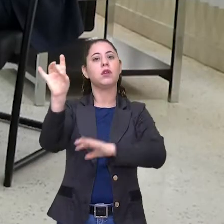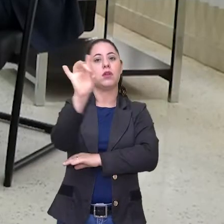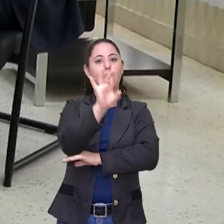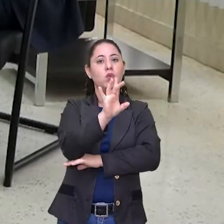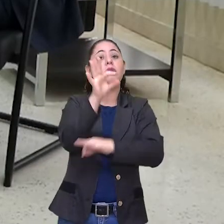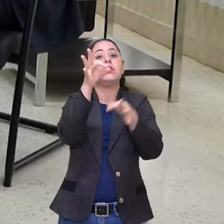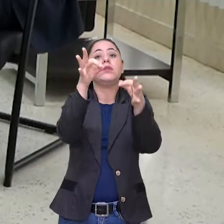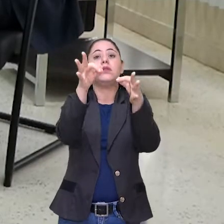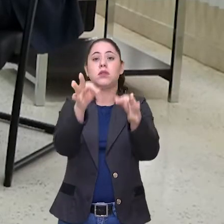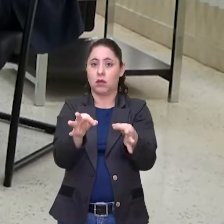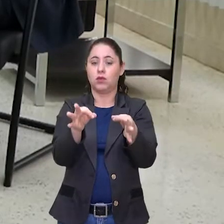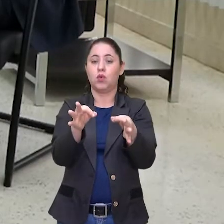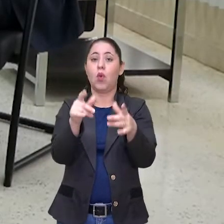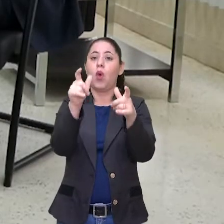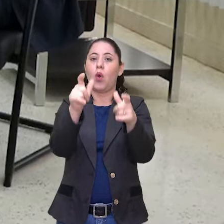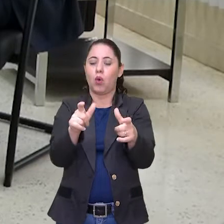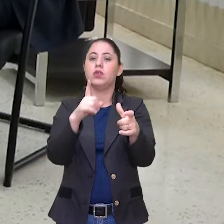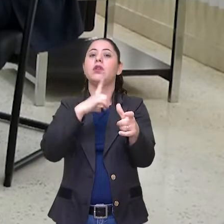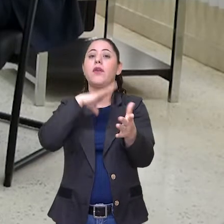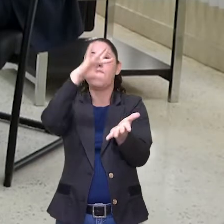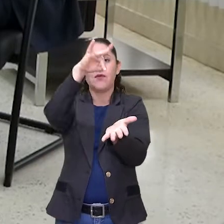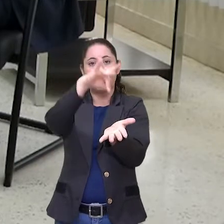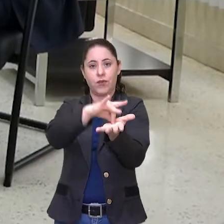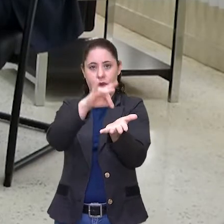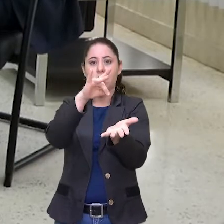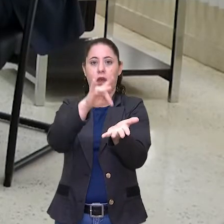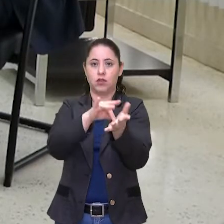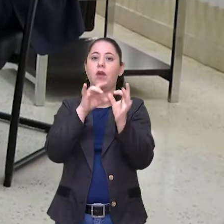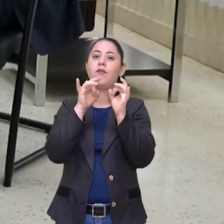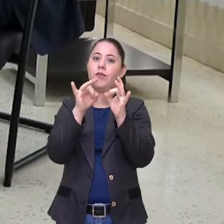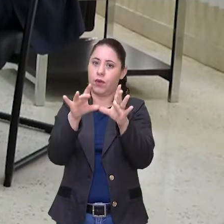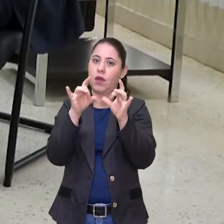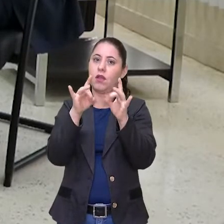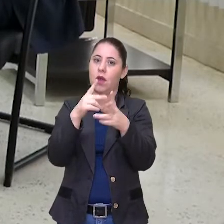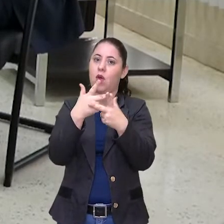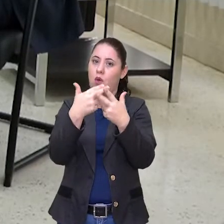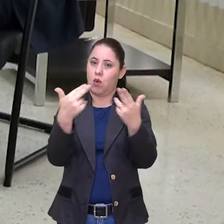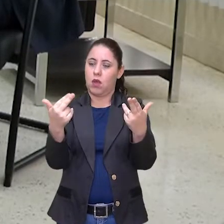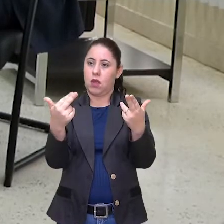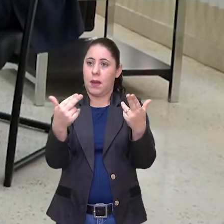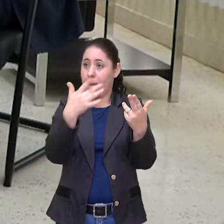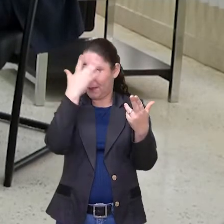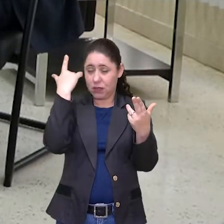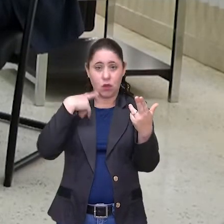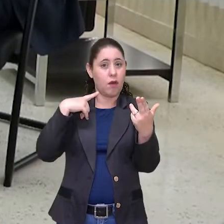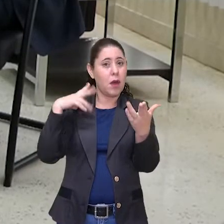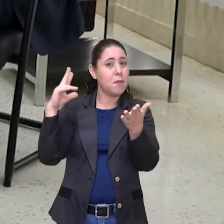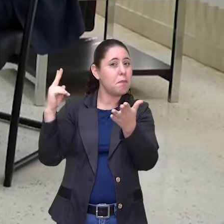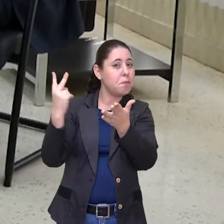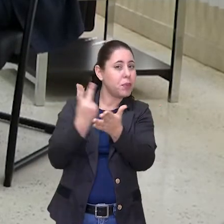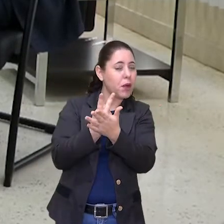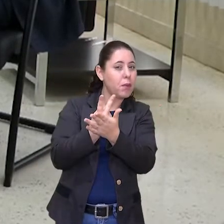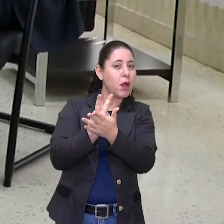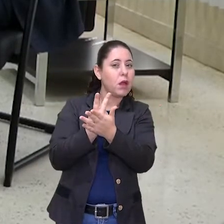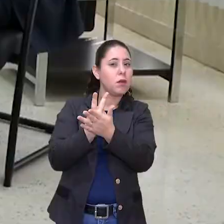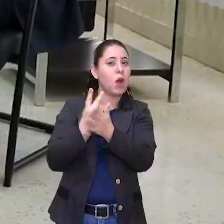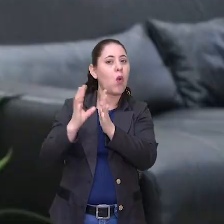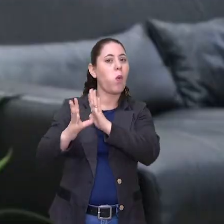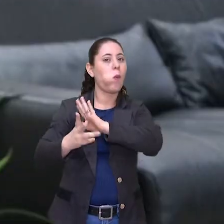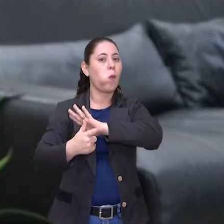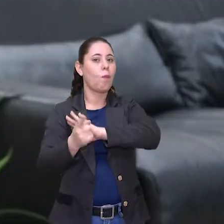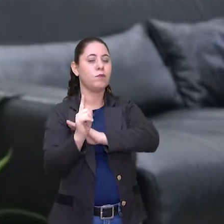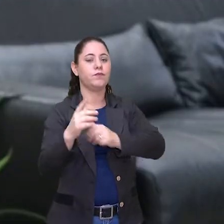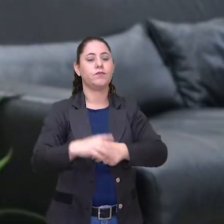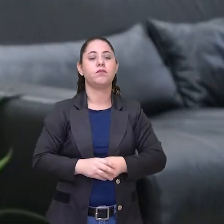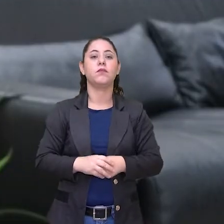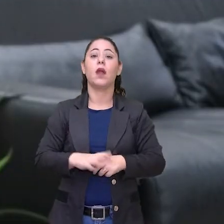acessar o endereço correto, aquele onde está de fato o leilão e que ele é real e que ninguém será envolvido em nenhum tipo de fraude. Então,